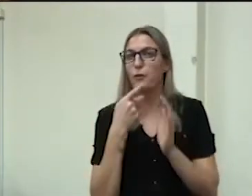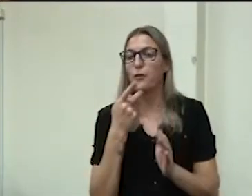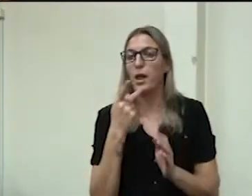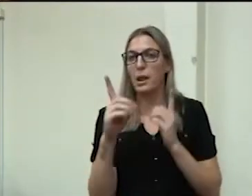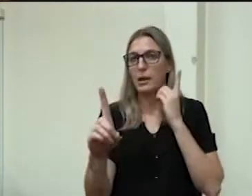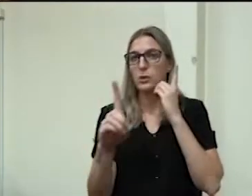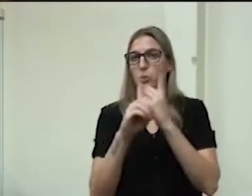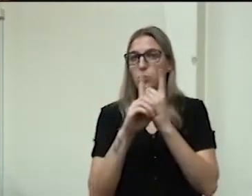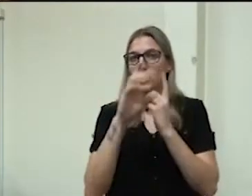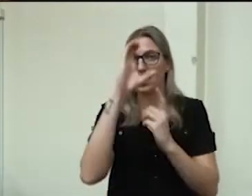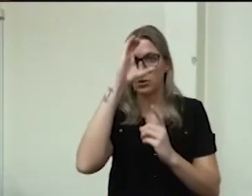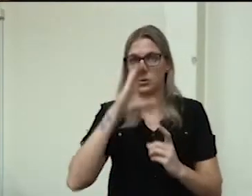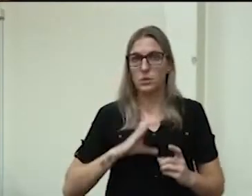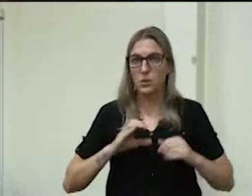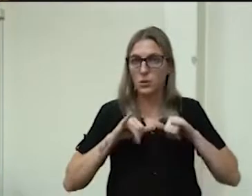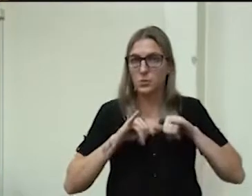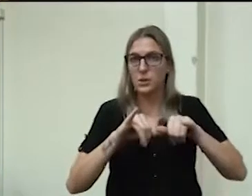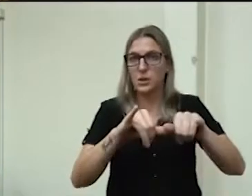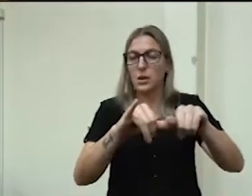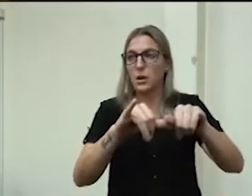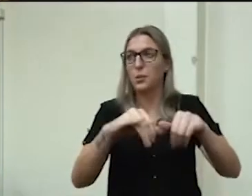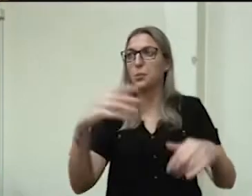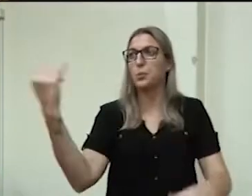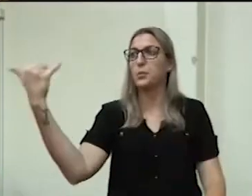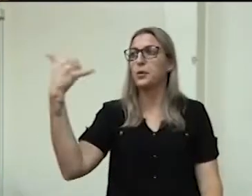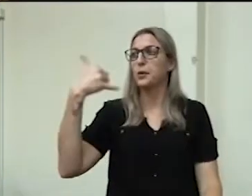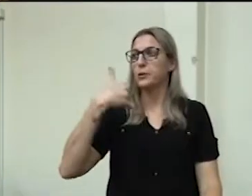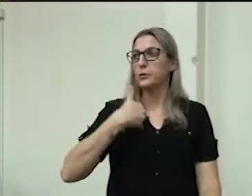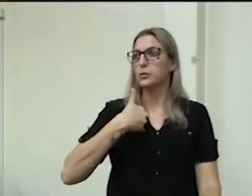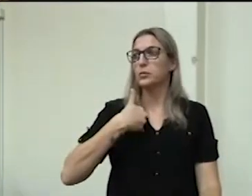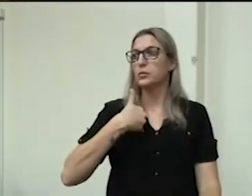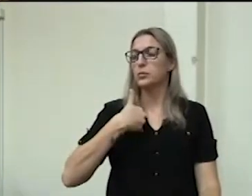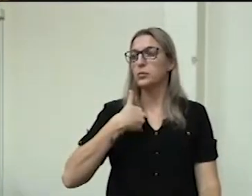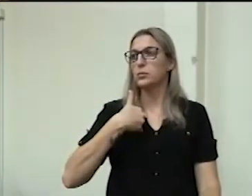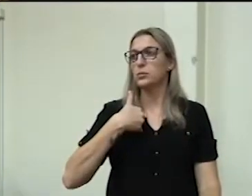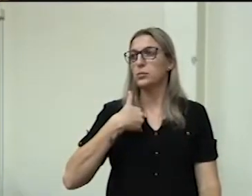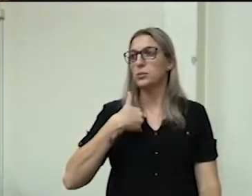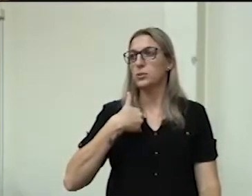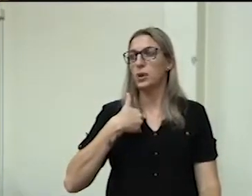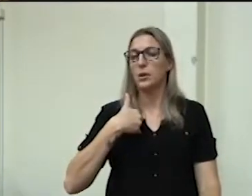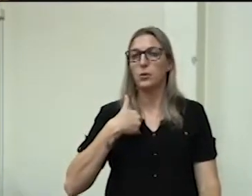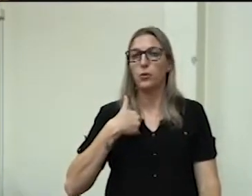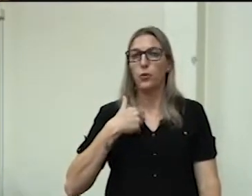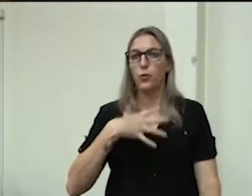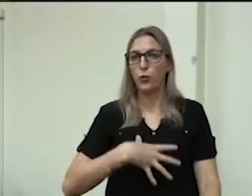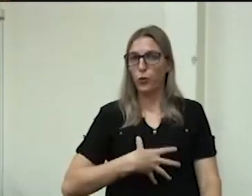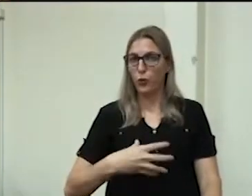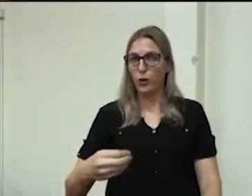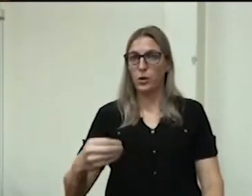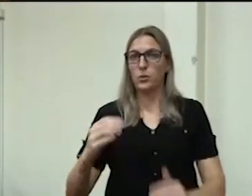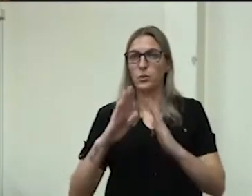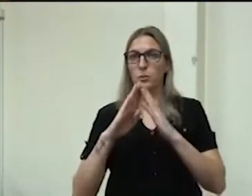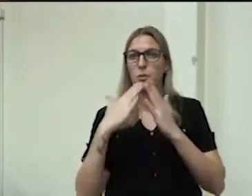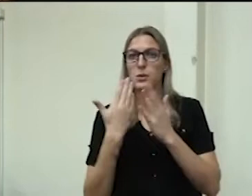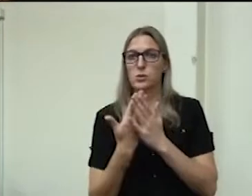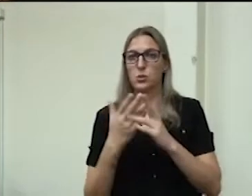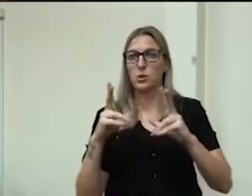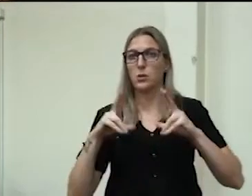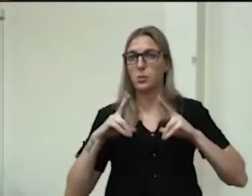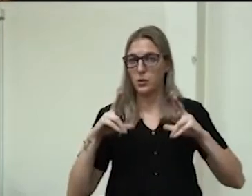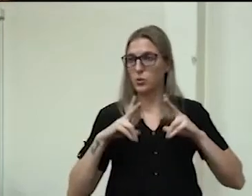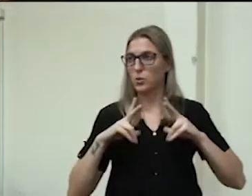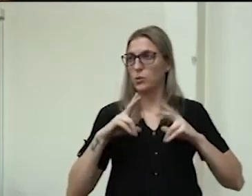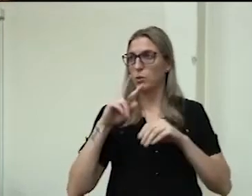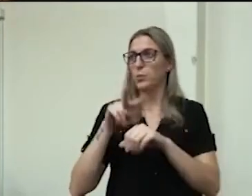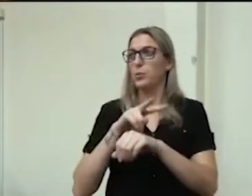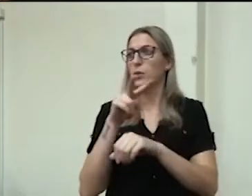um cidadão no mercado e ele me relatava que colocou o filho numa escolinha particular. E ele foi procurar na lista